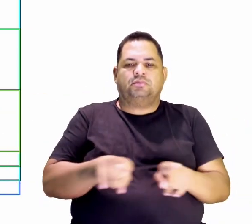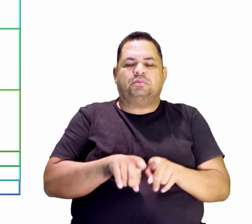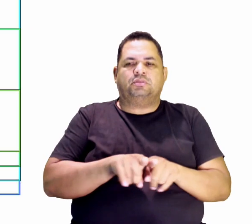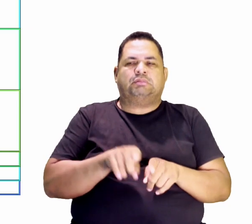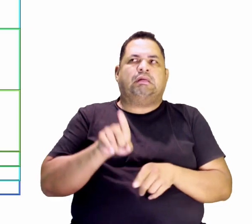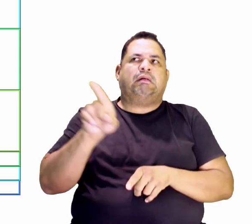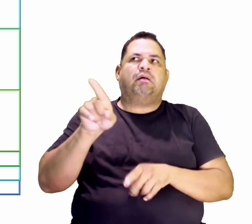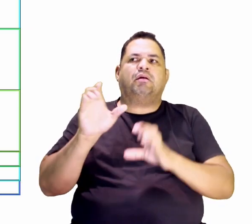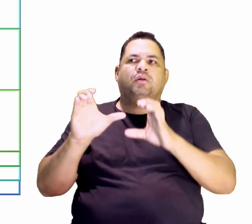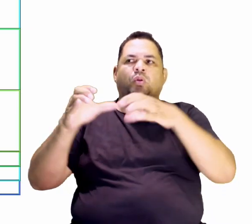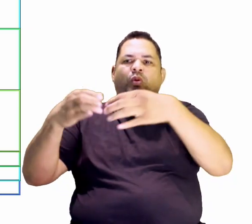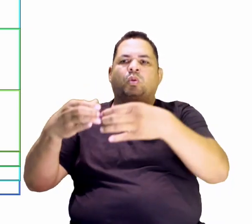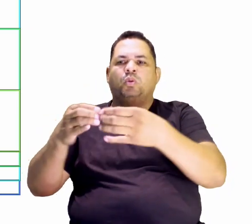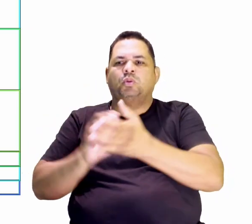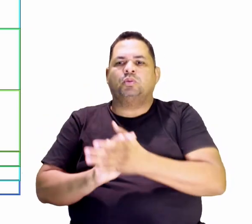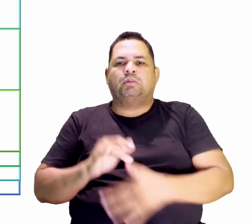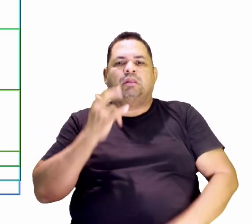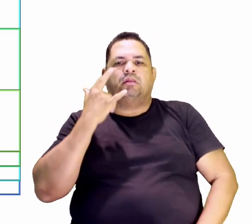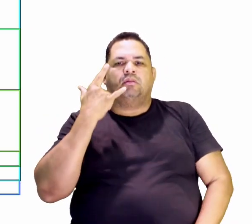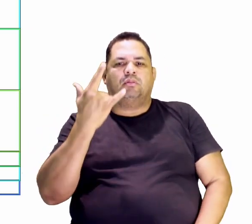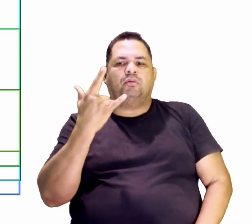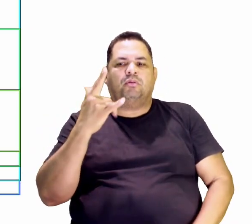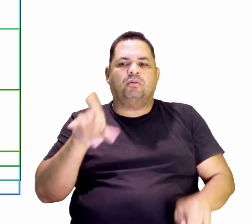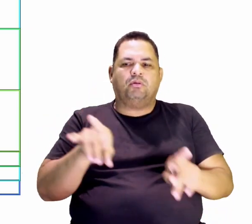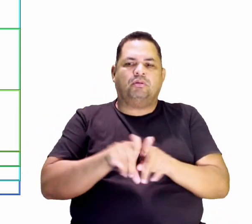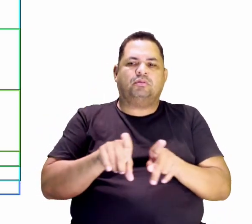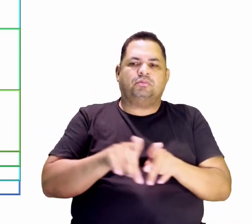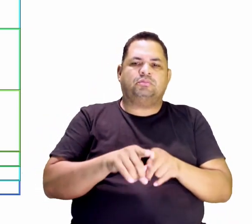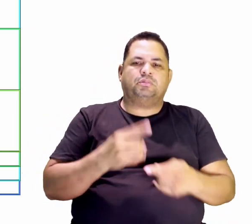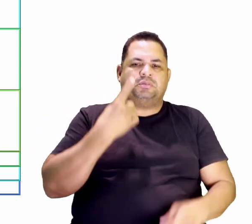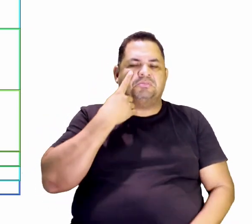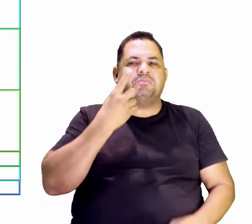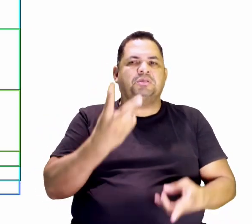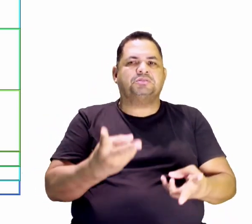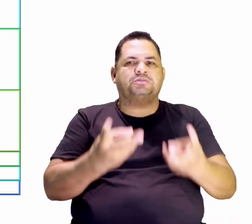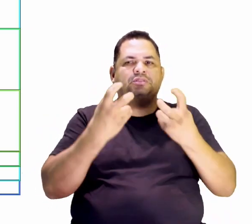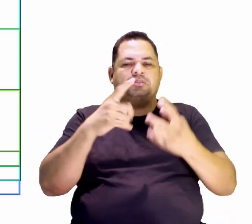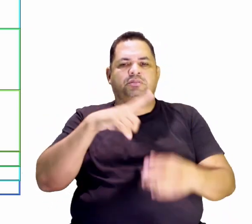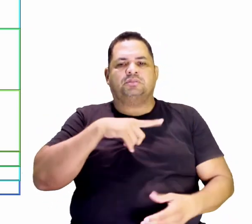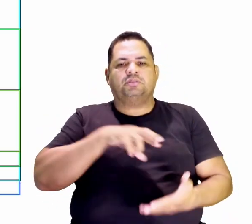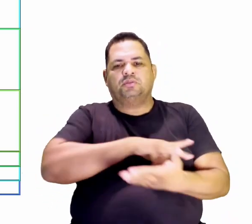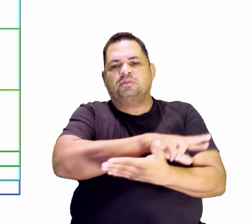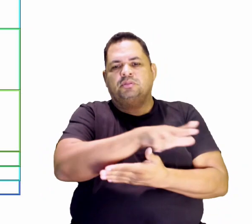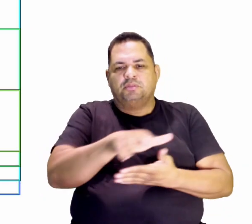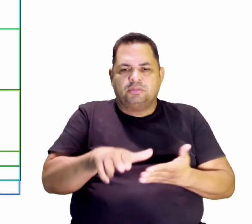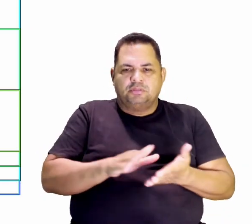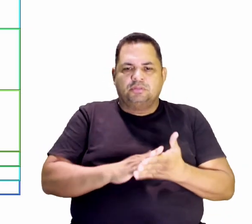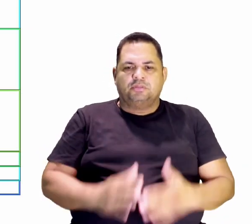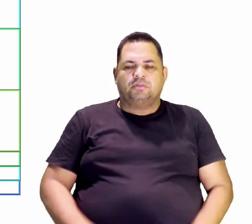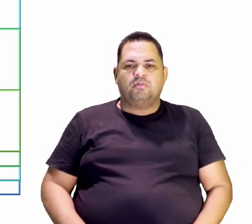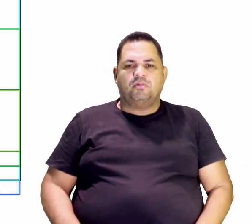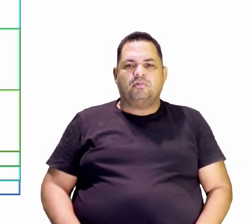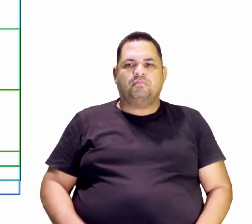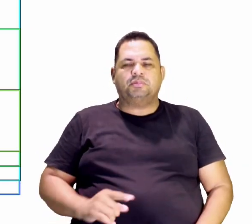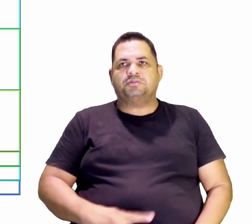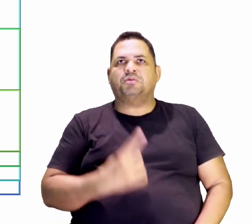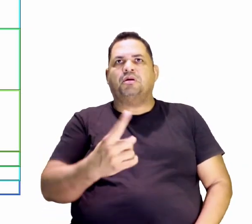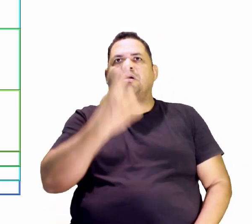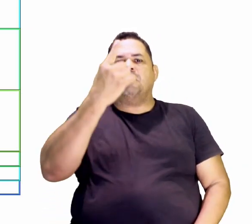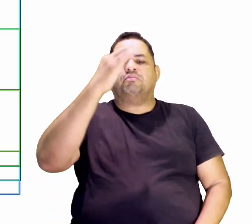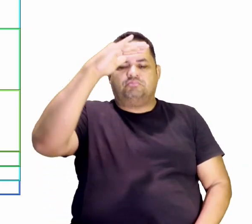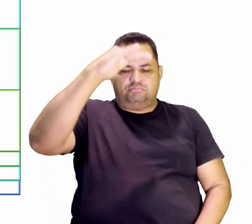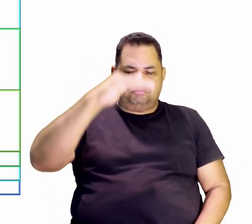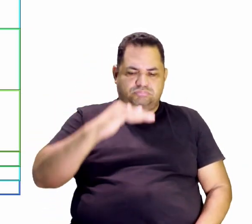é o grupo dos roqueiros, então a gente já identifica. Tem uma diversidade muito grande, pessoas altas, pessoas baixas,